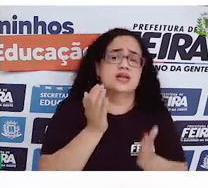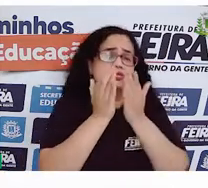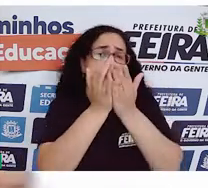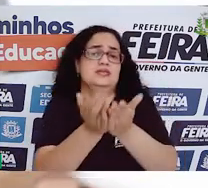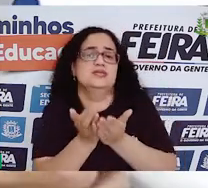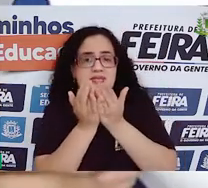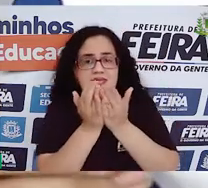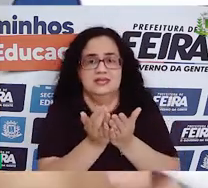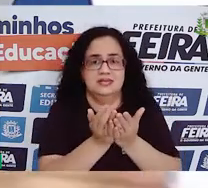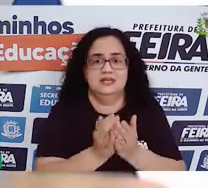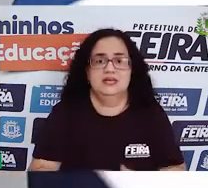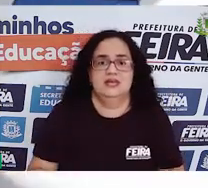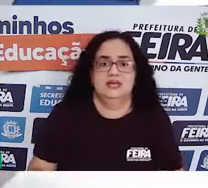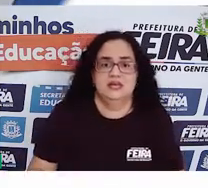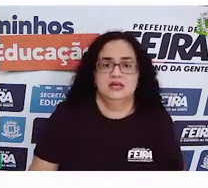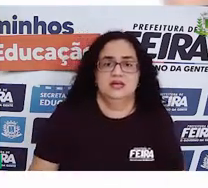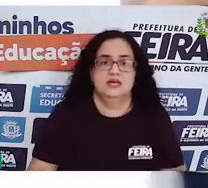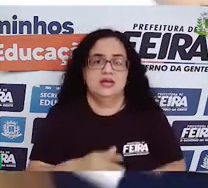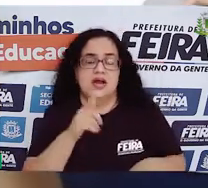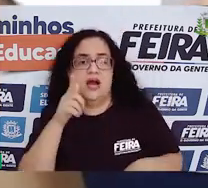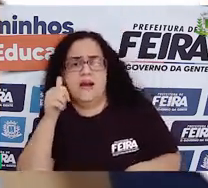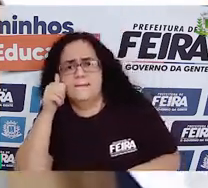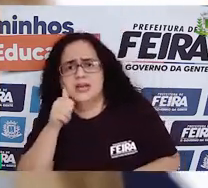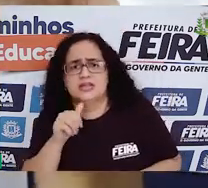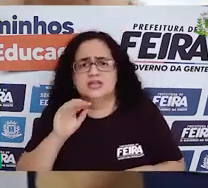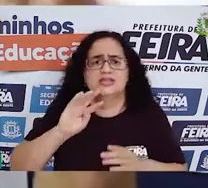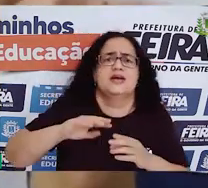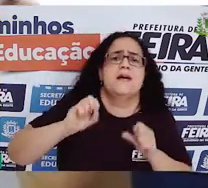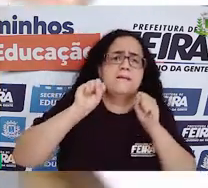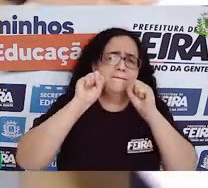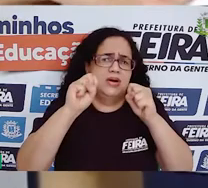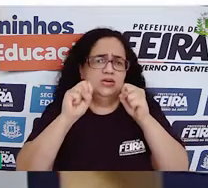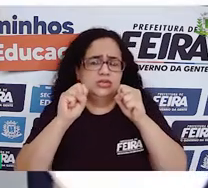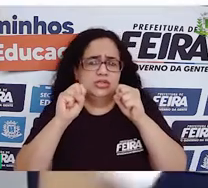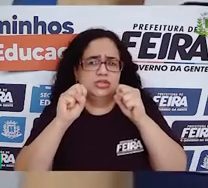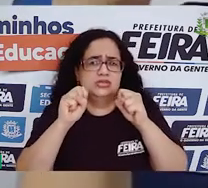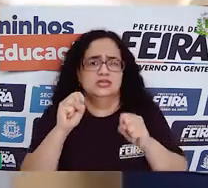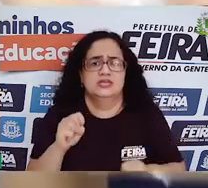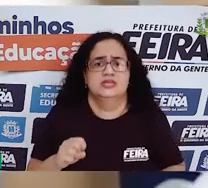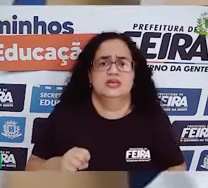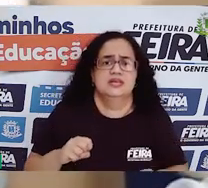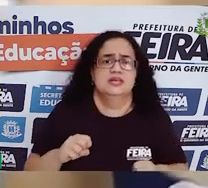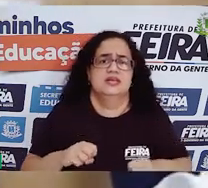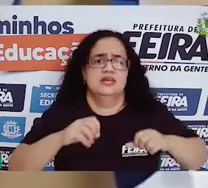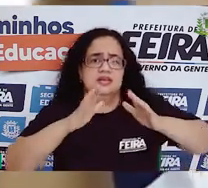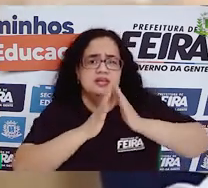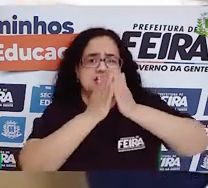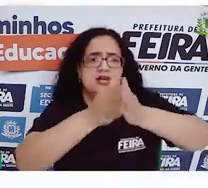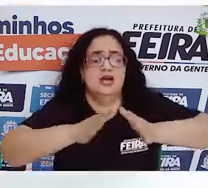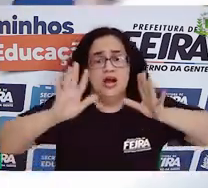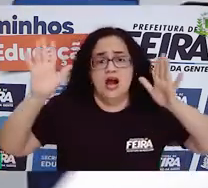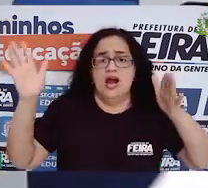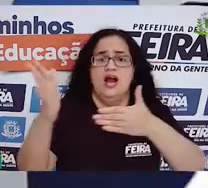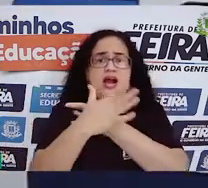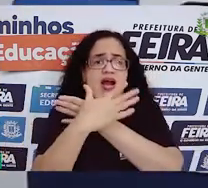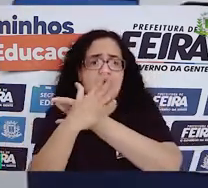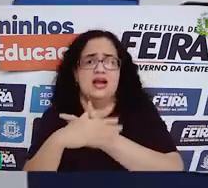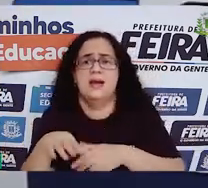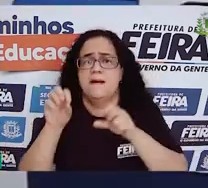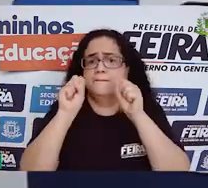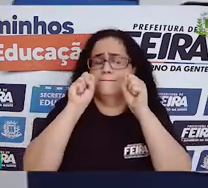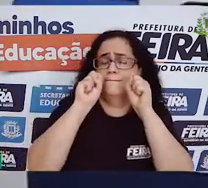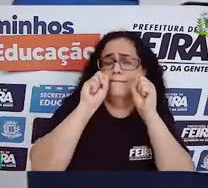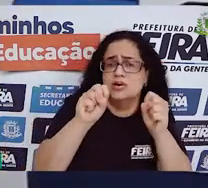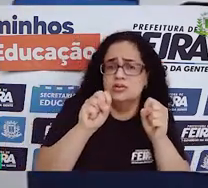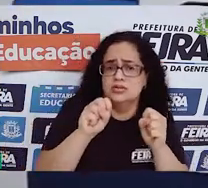barco, menina. E a menina disse, não, mas você pode ser uma asa. Ah, você pode